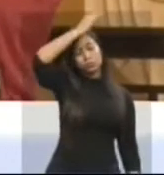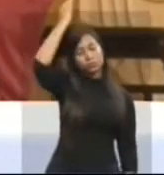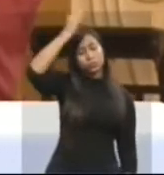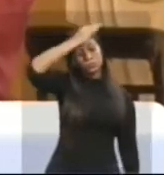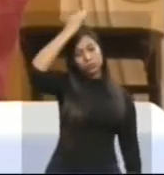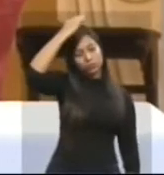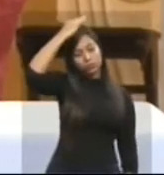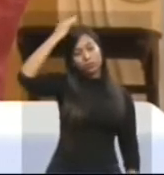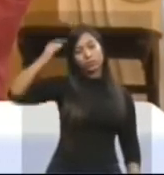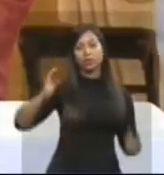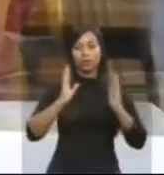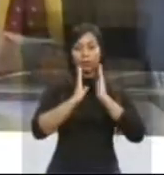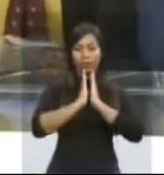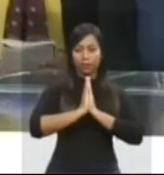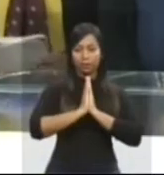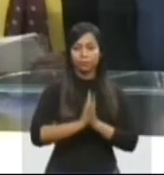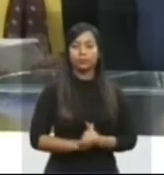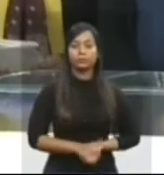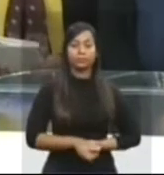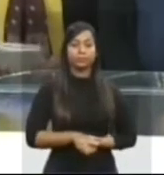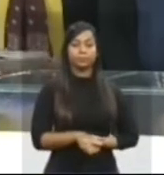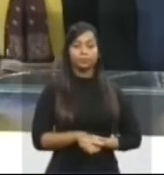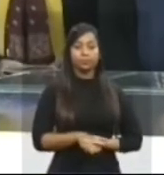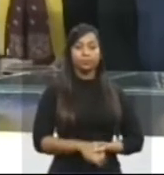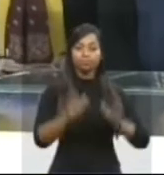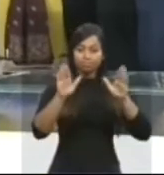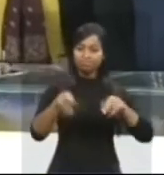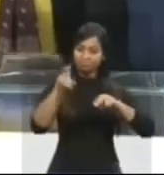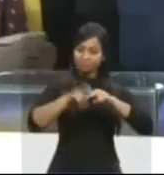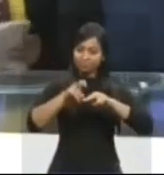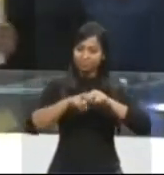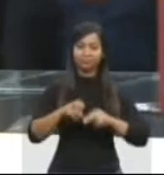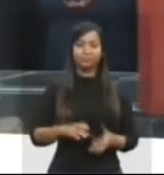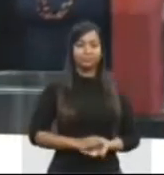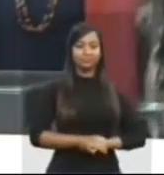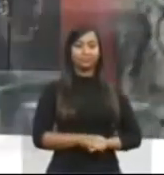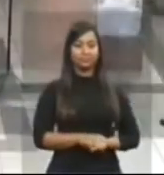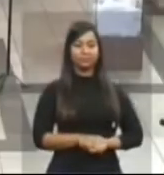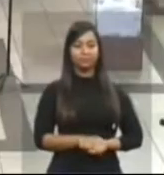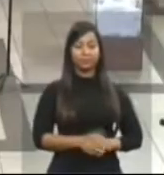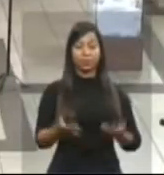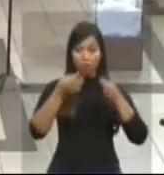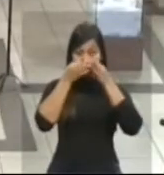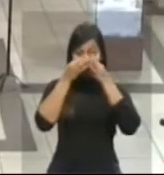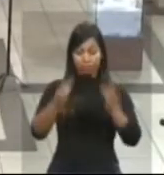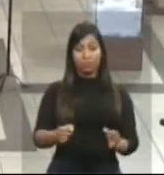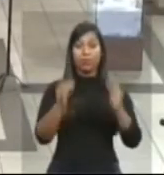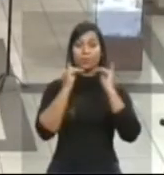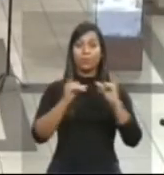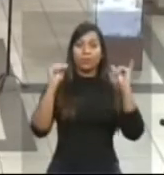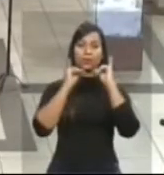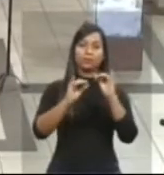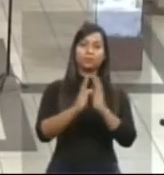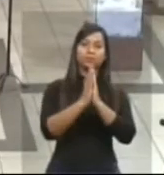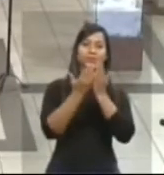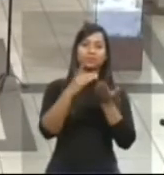unidade do Espírito Santo. Amém. Sentados, ouçamos atentamente a proclamação